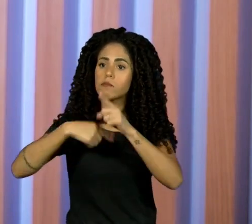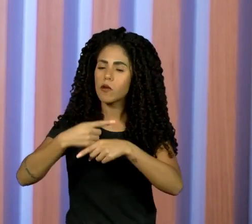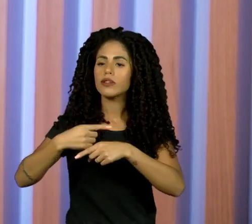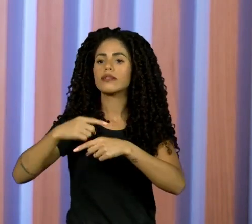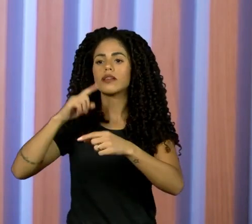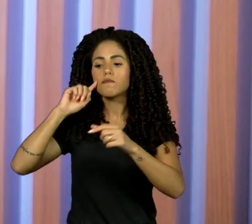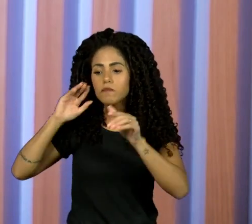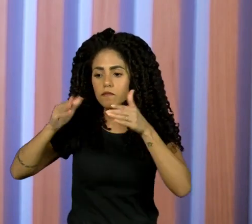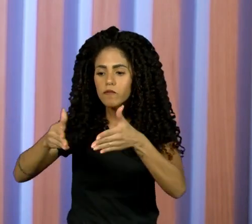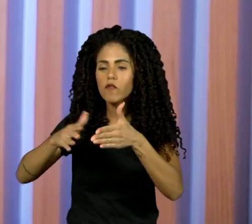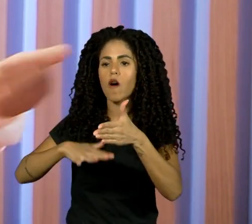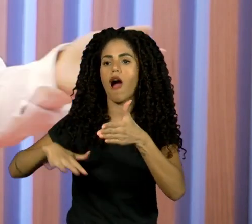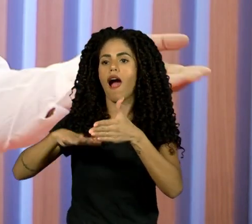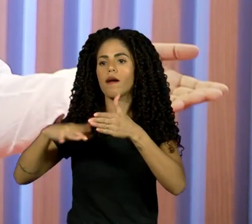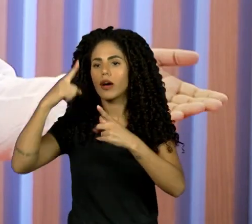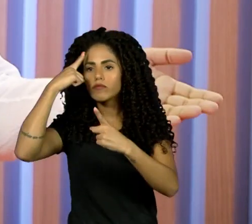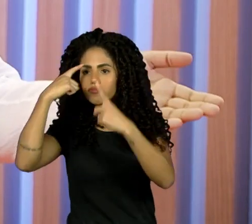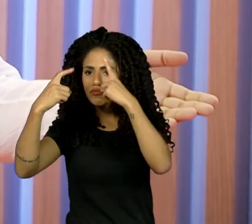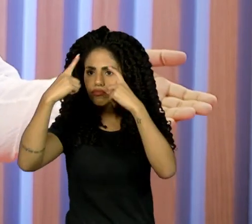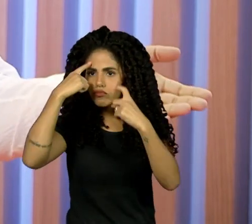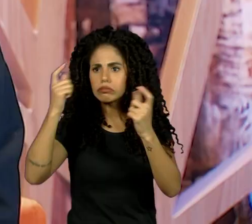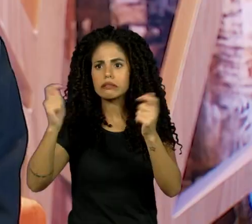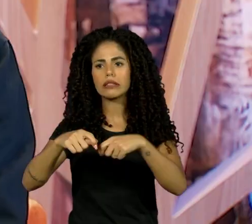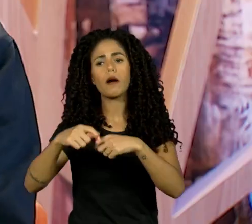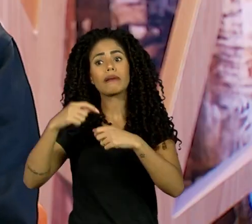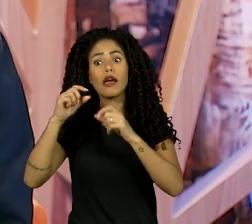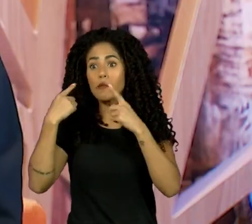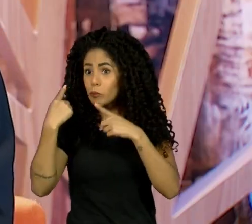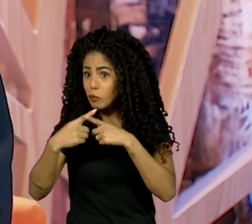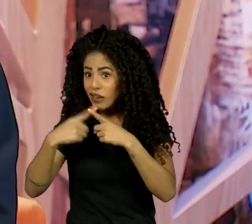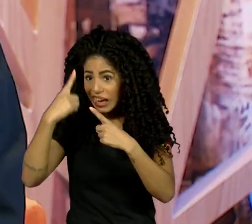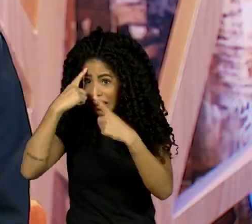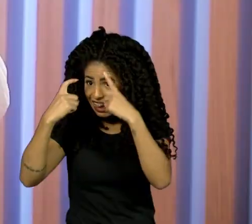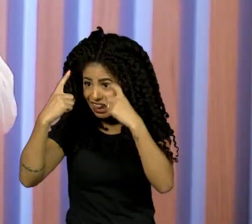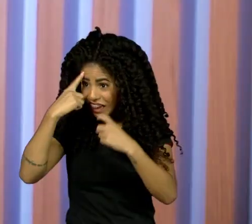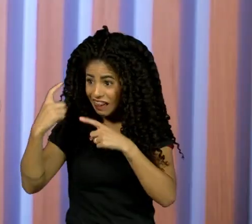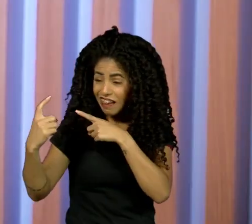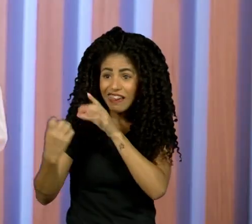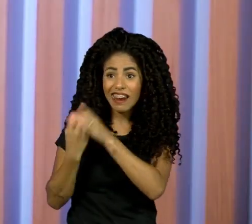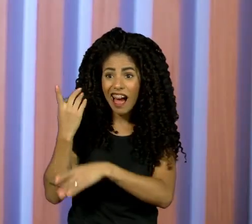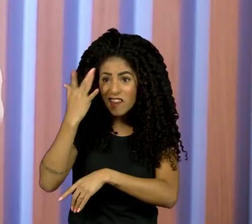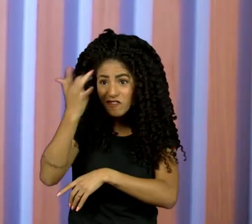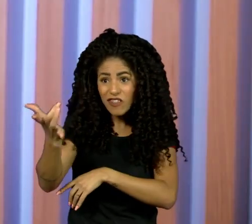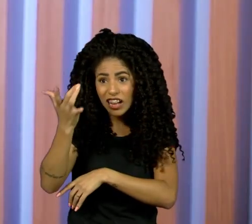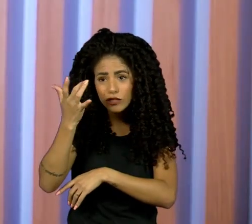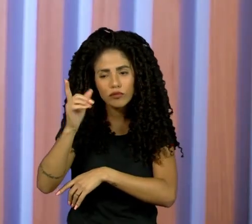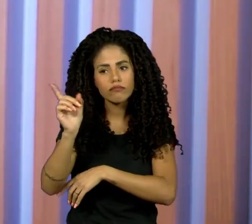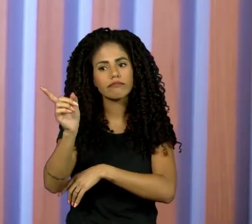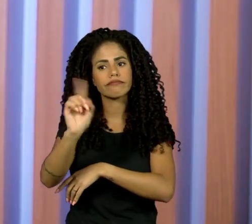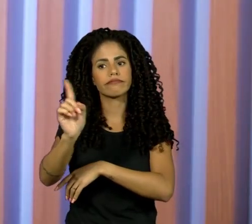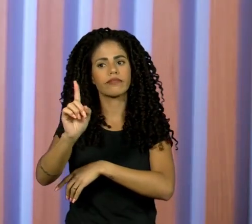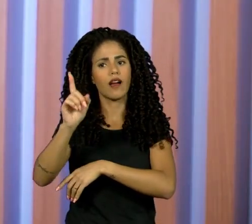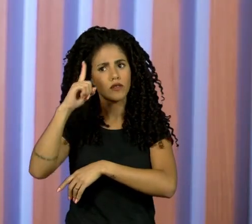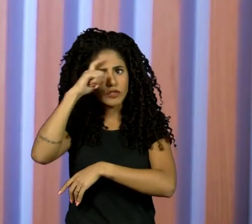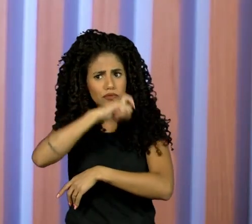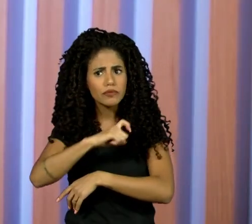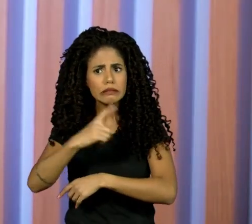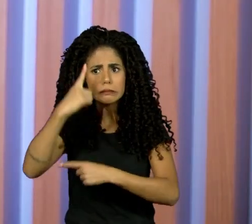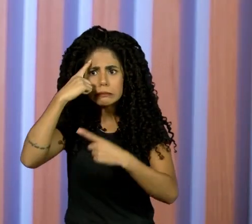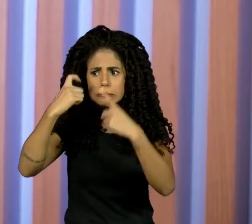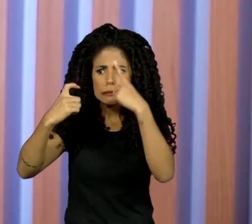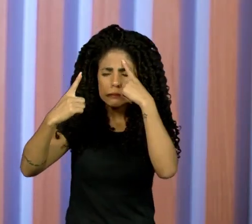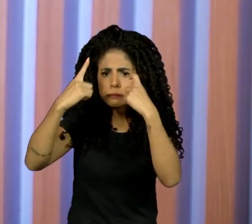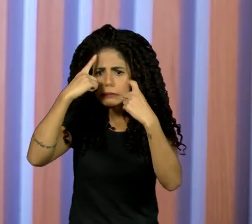focar, principalmente na parte criativa, que dá muito trabalho. Né? Não é simples assim, só aparecer ali na rede social. E a gente